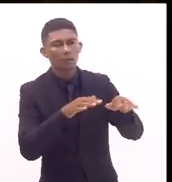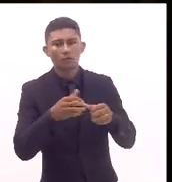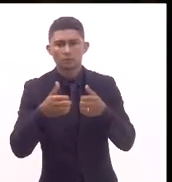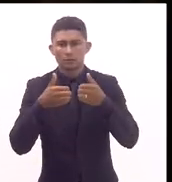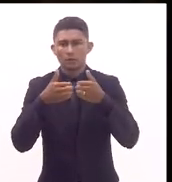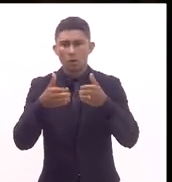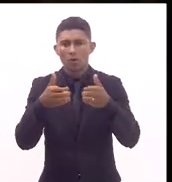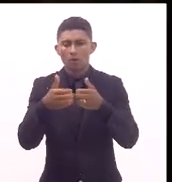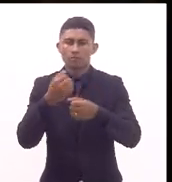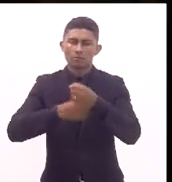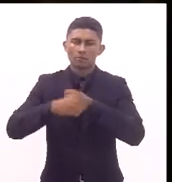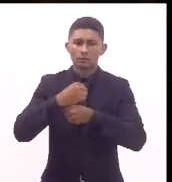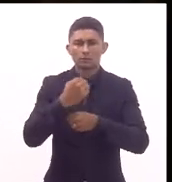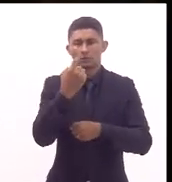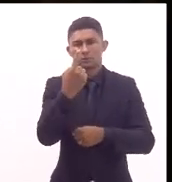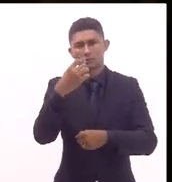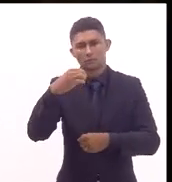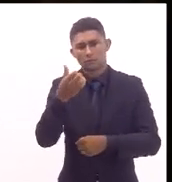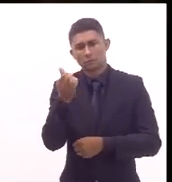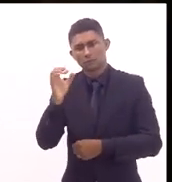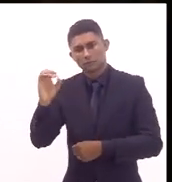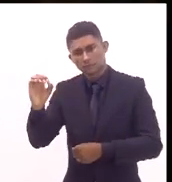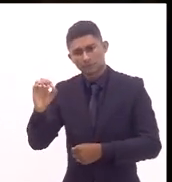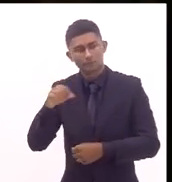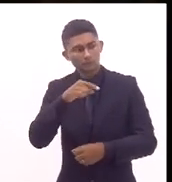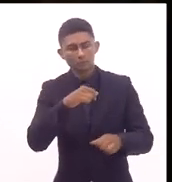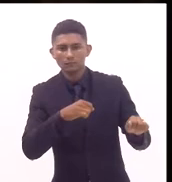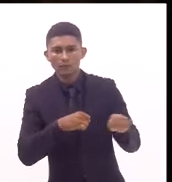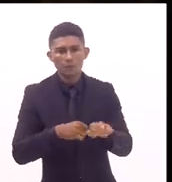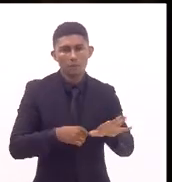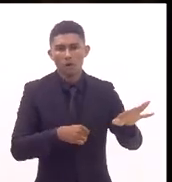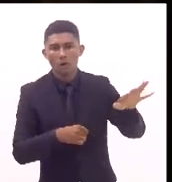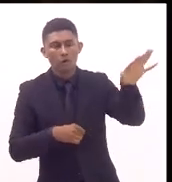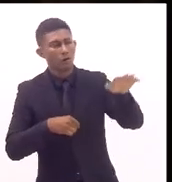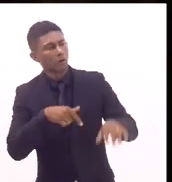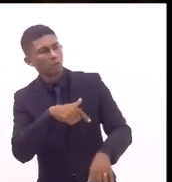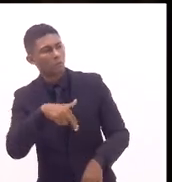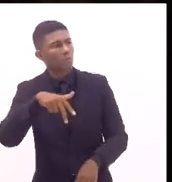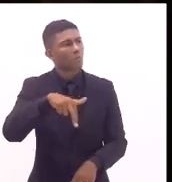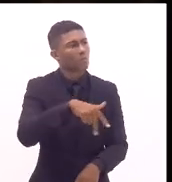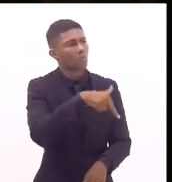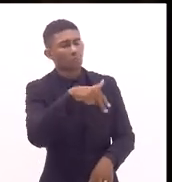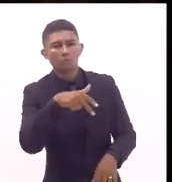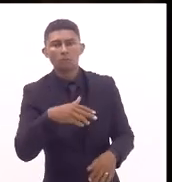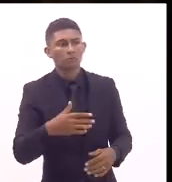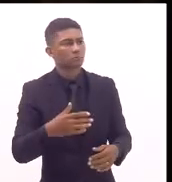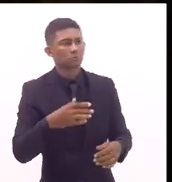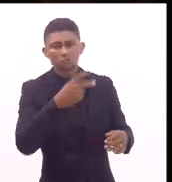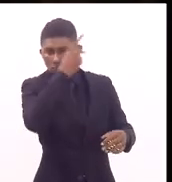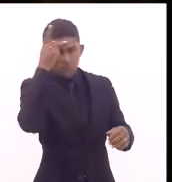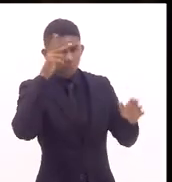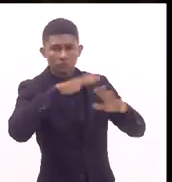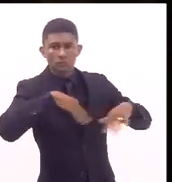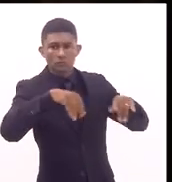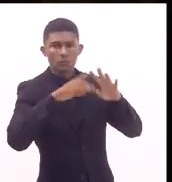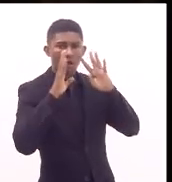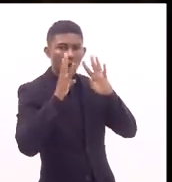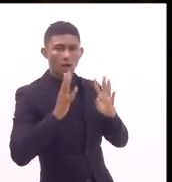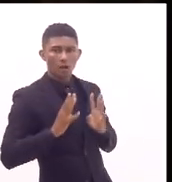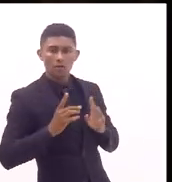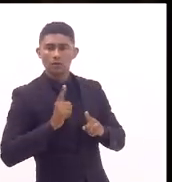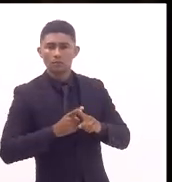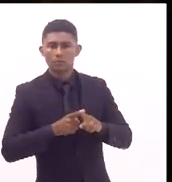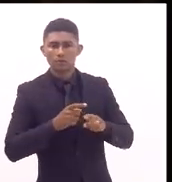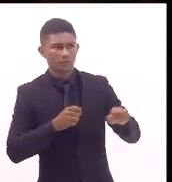lotação e ela para Gustavo Sampaio depois subir ao morro e ela bem recebido por que não era uma favela de